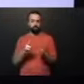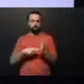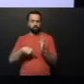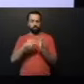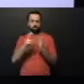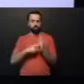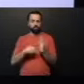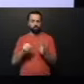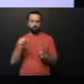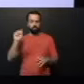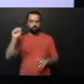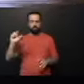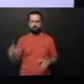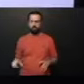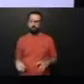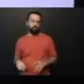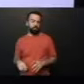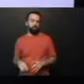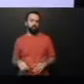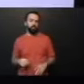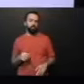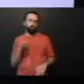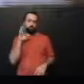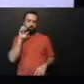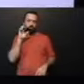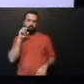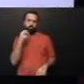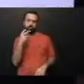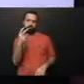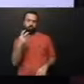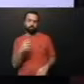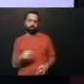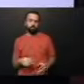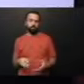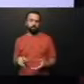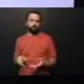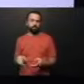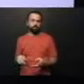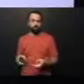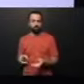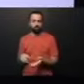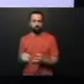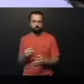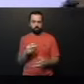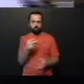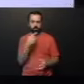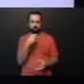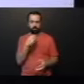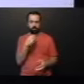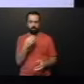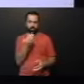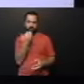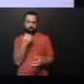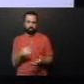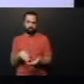Não fale de boca cheia. Junta a comida no meio do prato. Por causa disso,